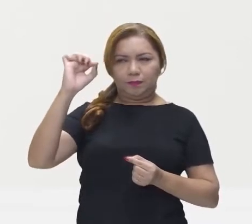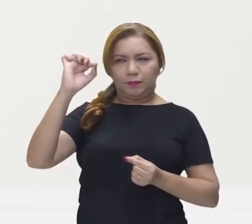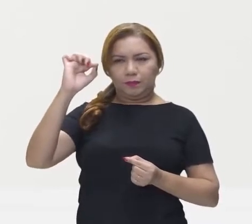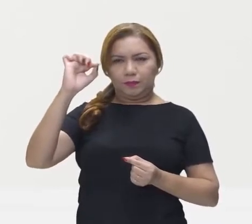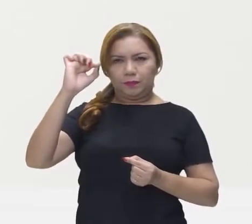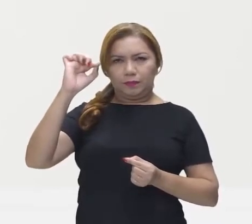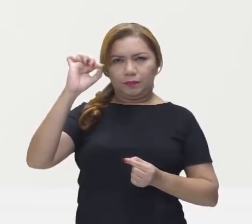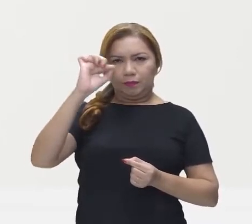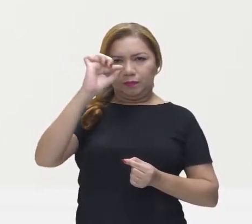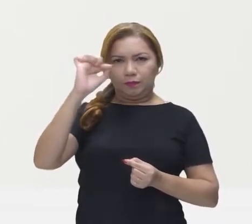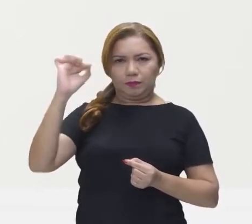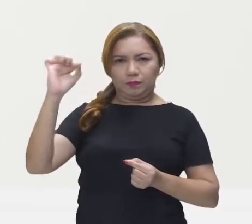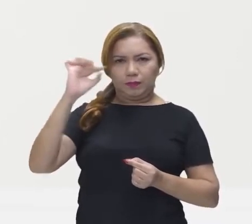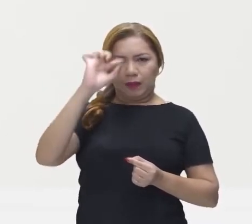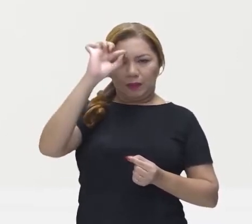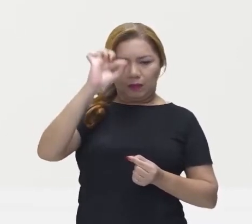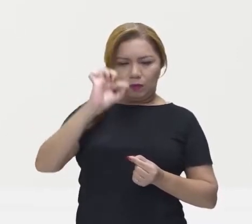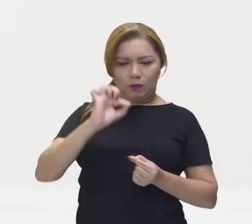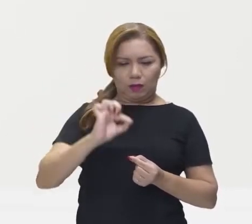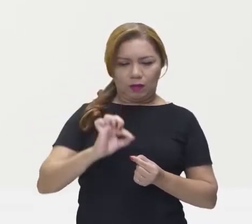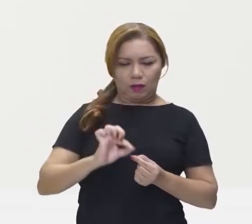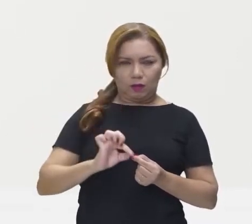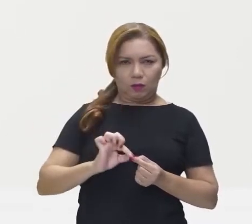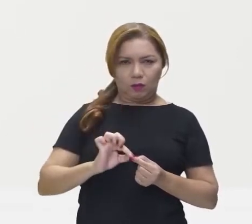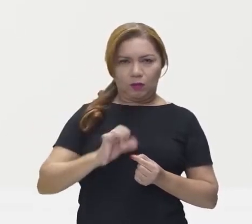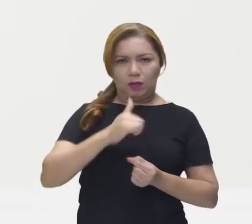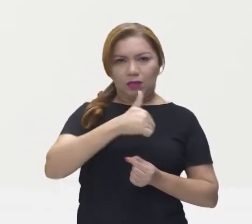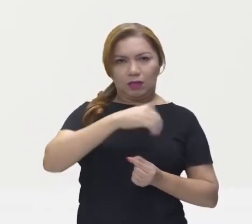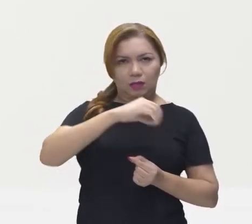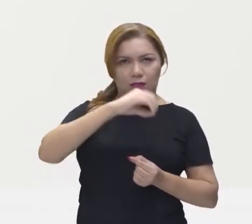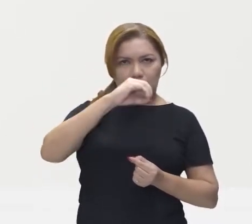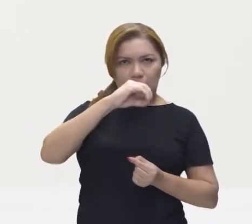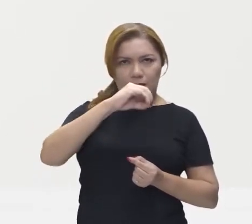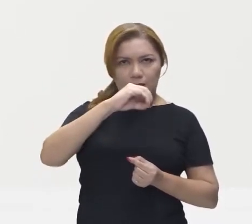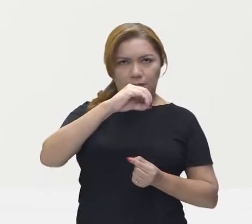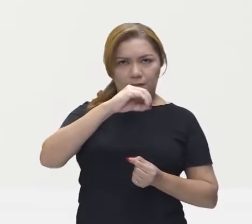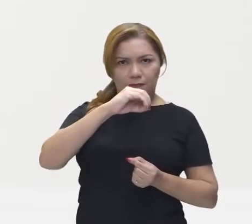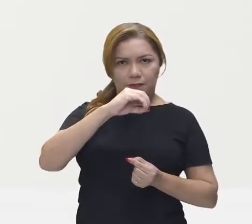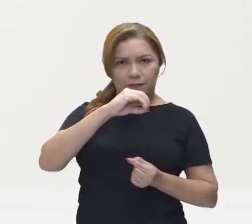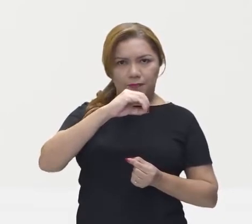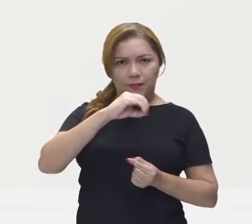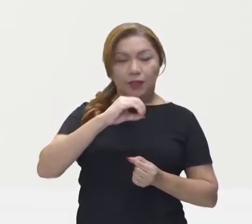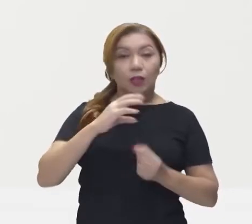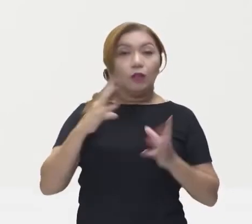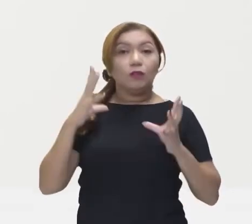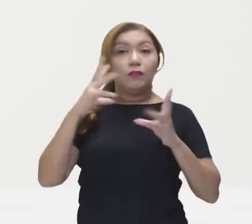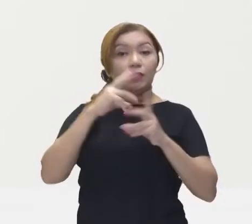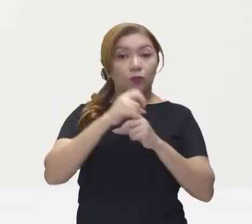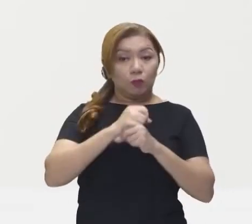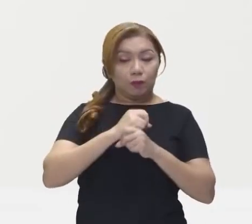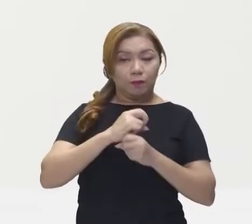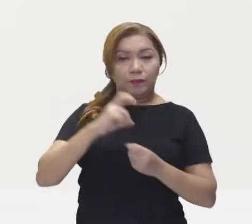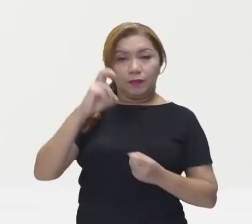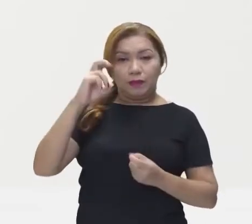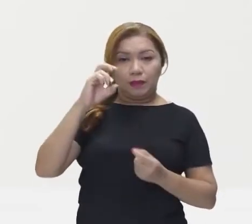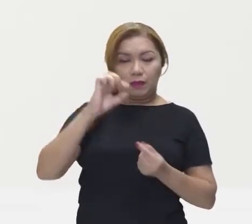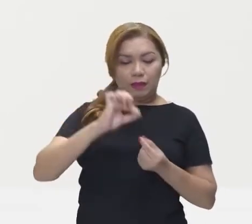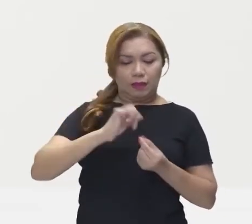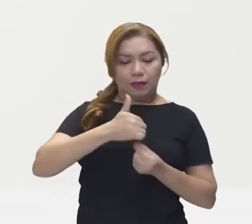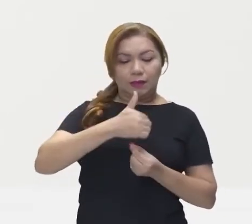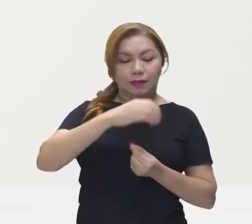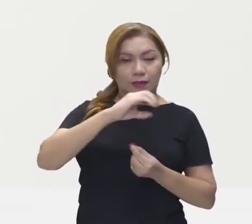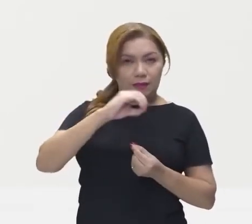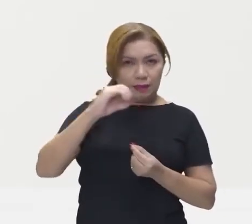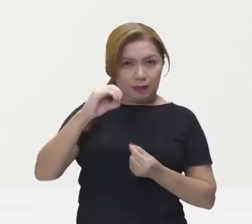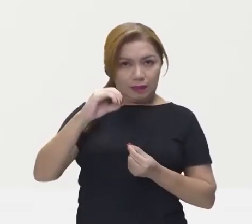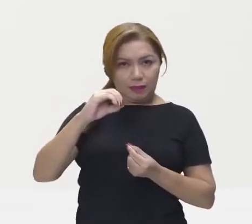100 metros. Quando eu faço a soma, eu vou somando 100 mais 100, dá 200. Aí eu somo com mais